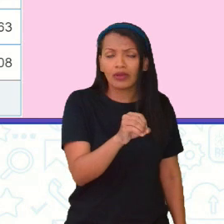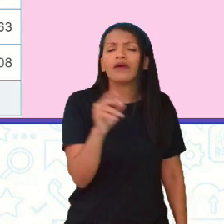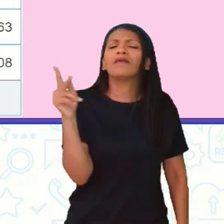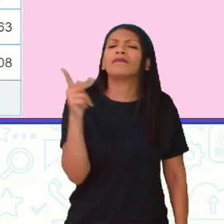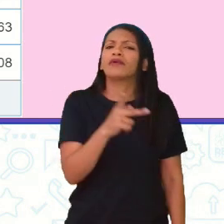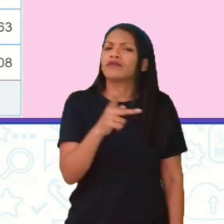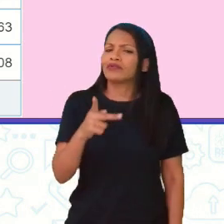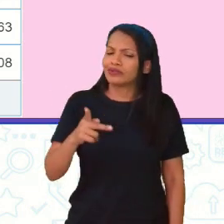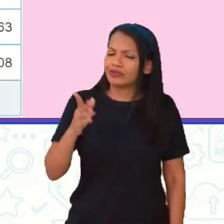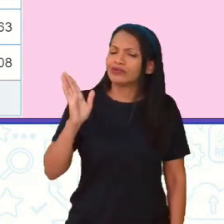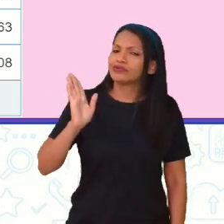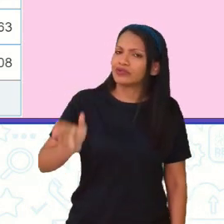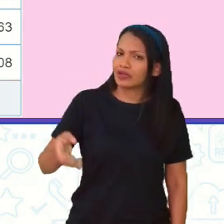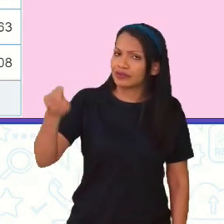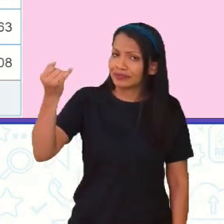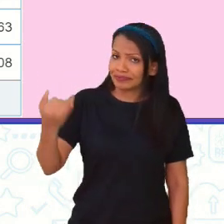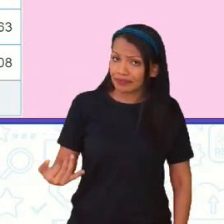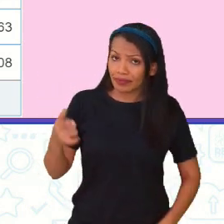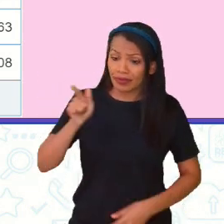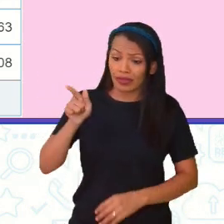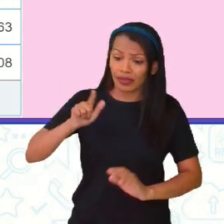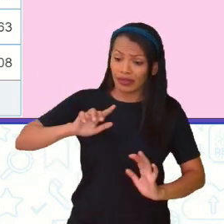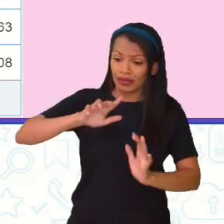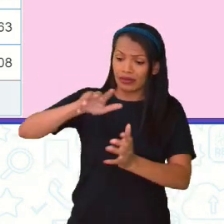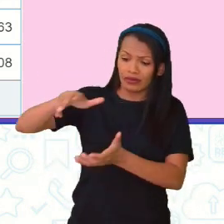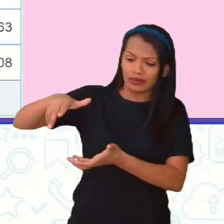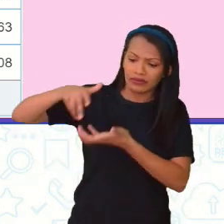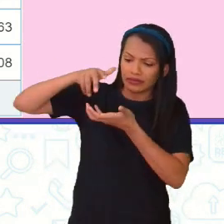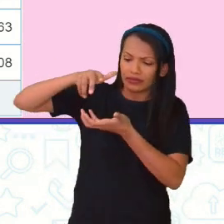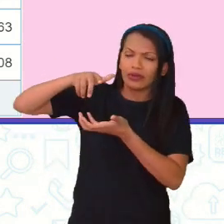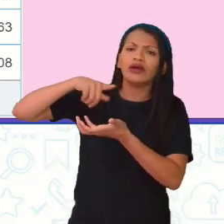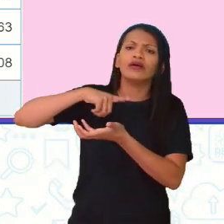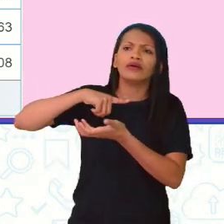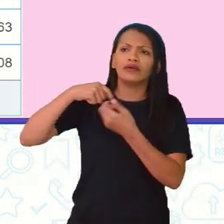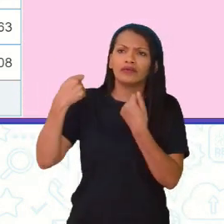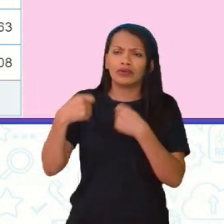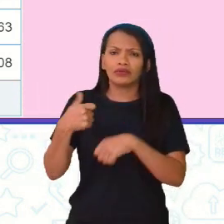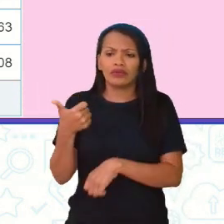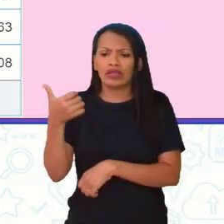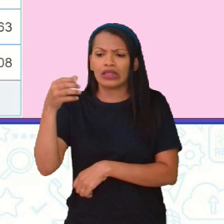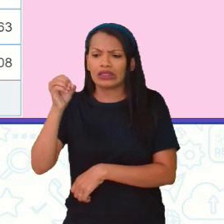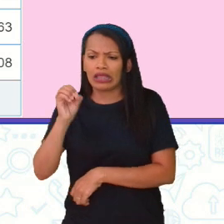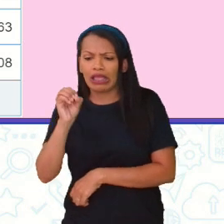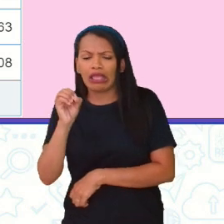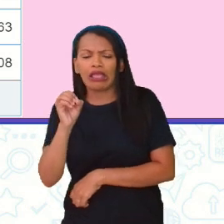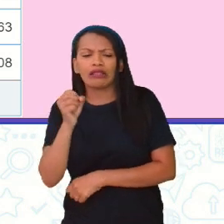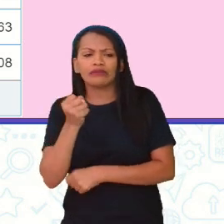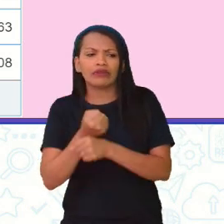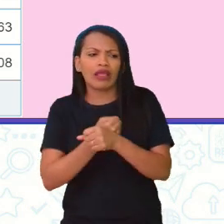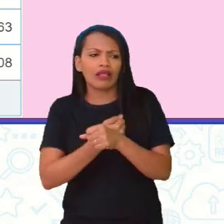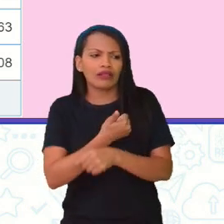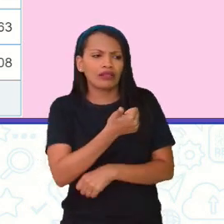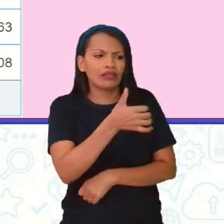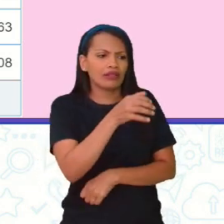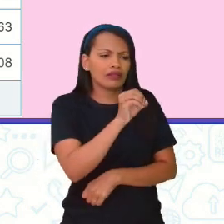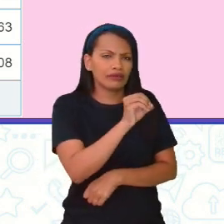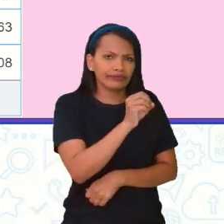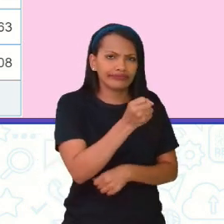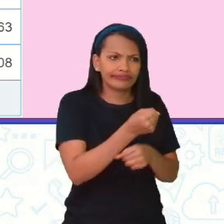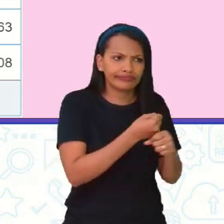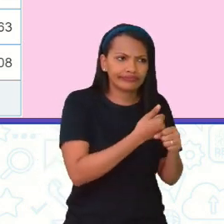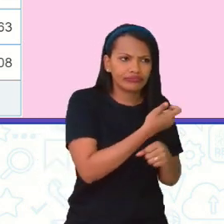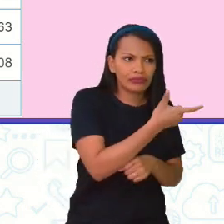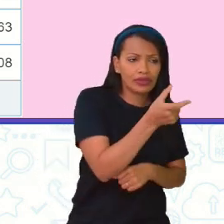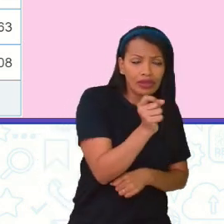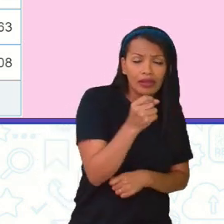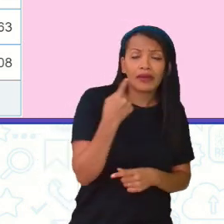Gilson já tinha falado lá em geografia, deveria ser de 10 em 10 anos, por conta da pandemia,